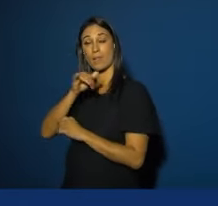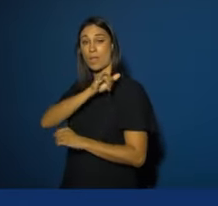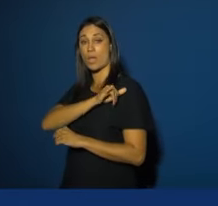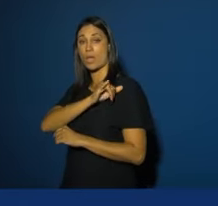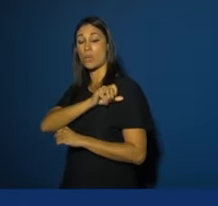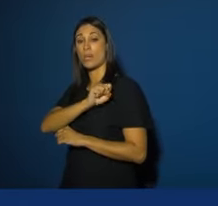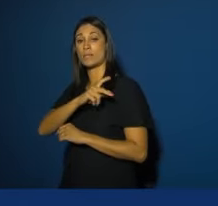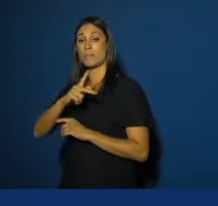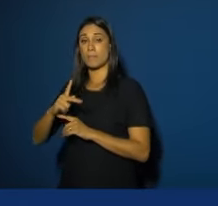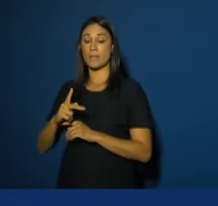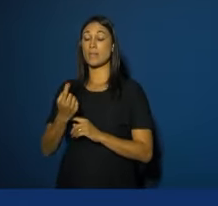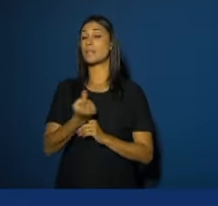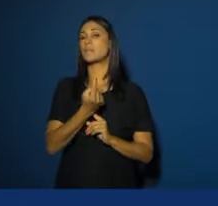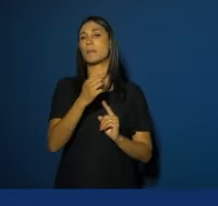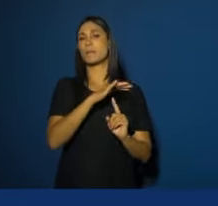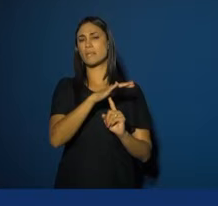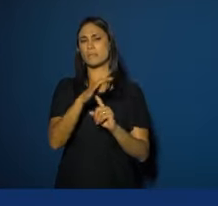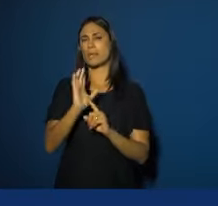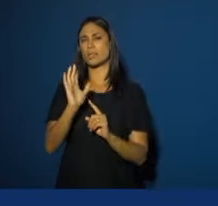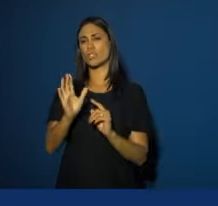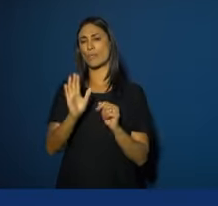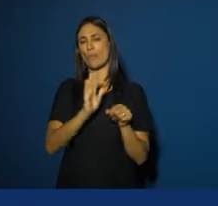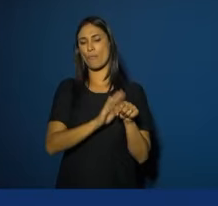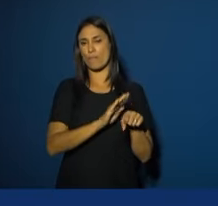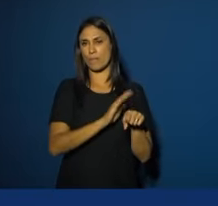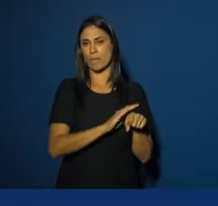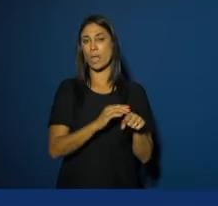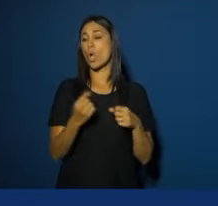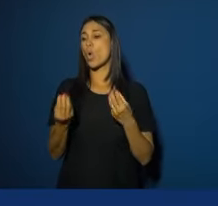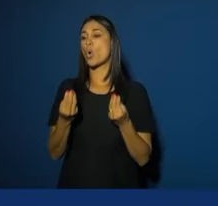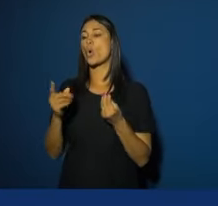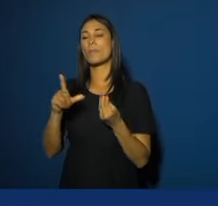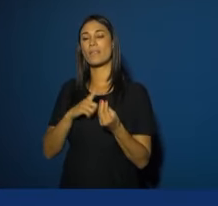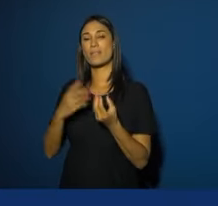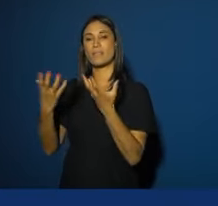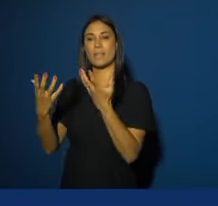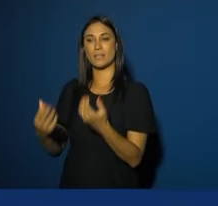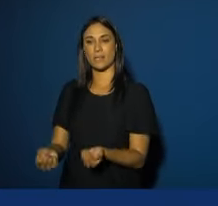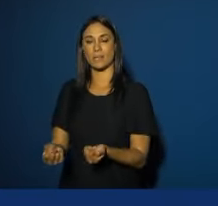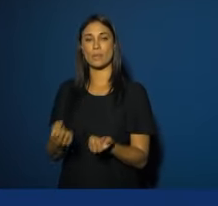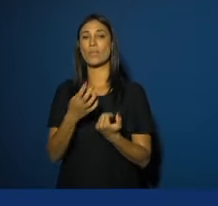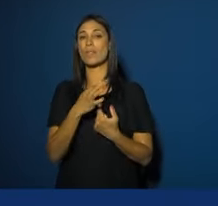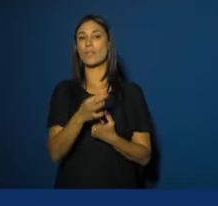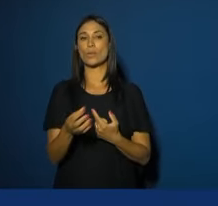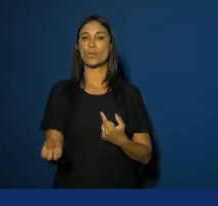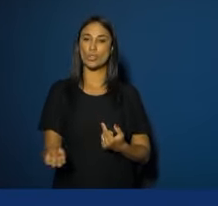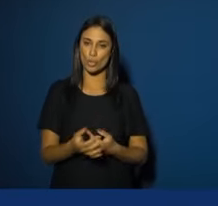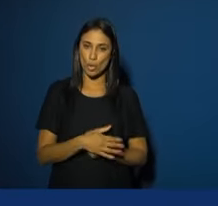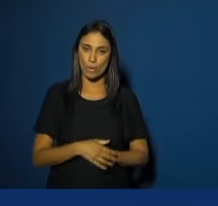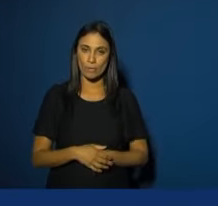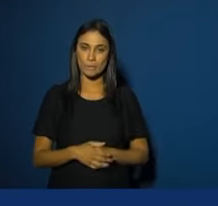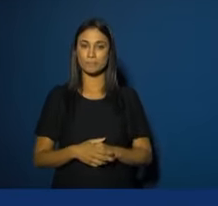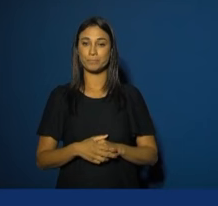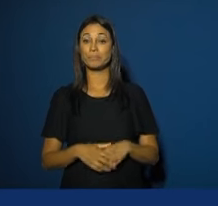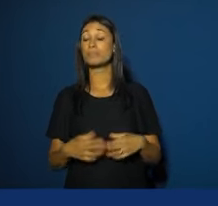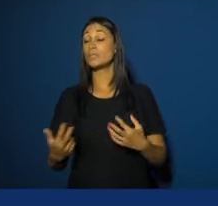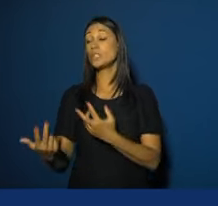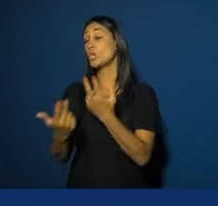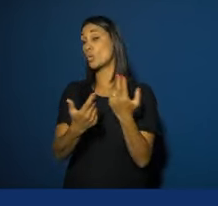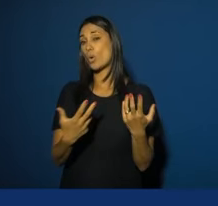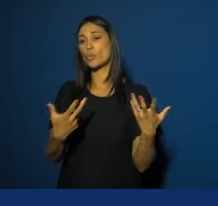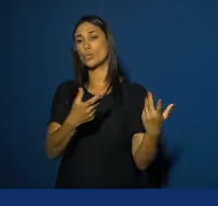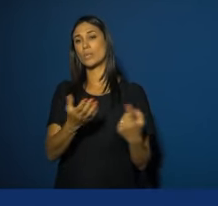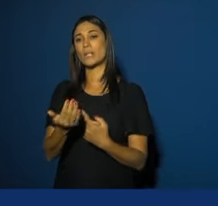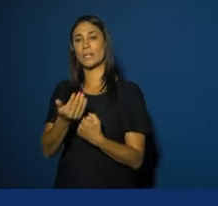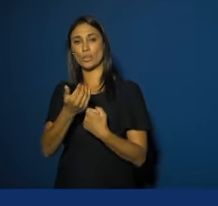primeiras passas praças sendo instaladas como é que tem sido a aceitação como é que tem sido essa tecnologia nova Lucas como como toda a nova tecnologia